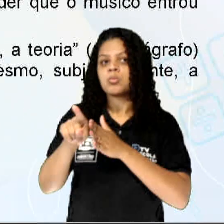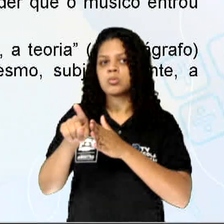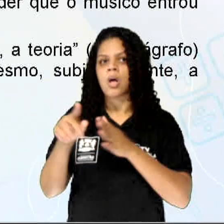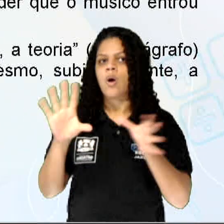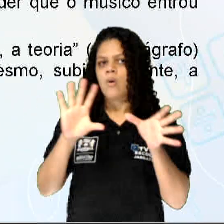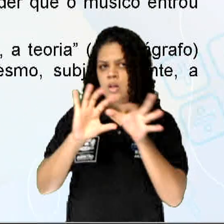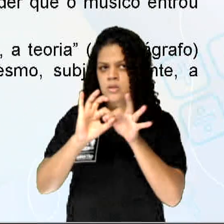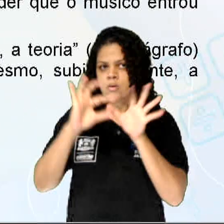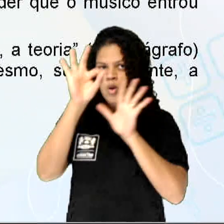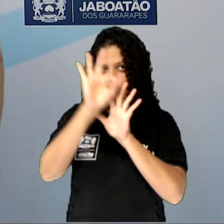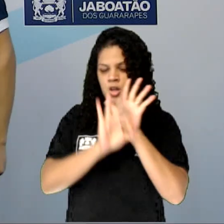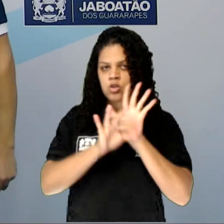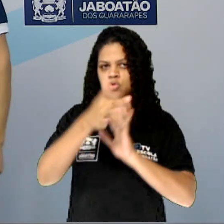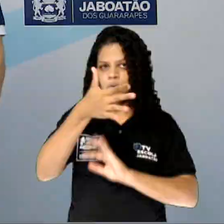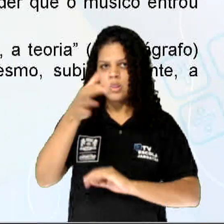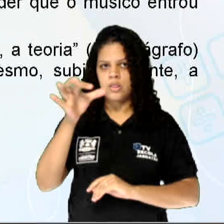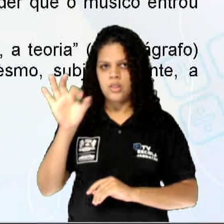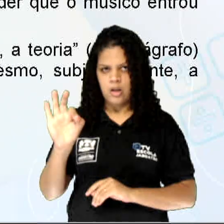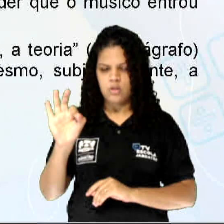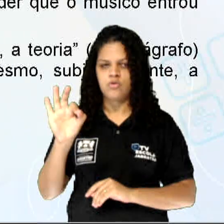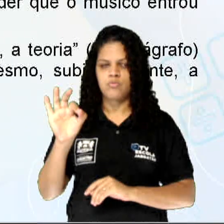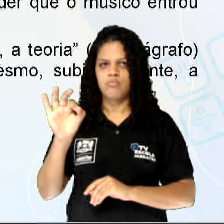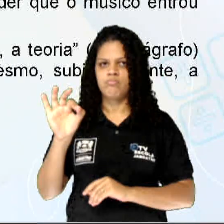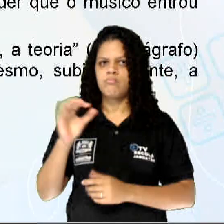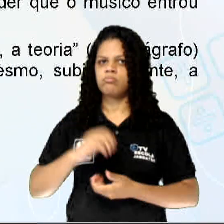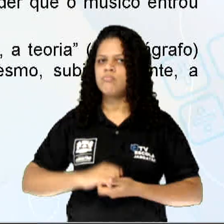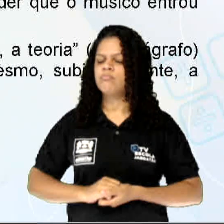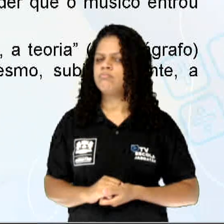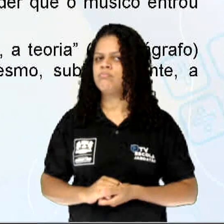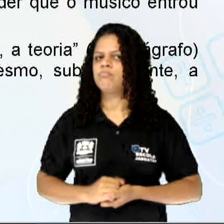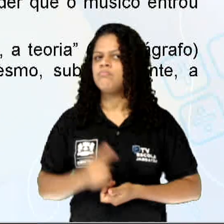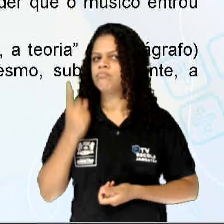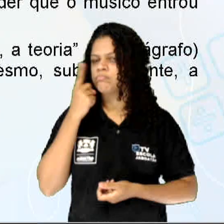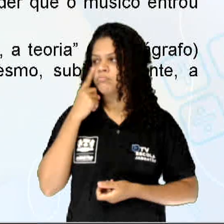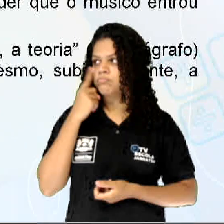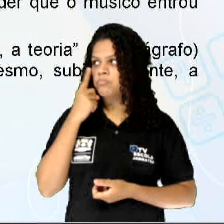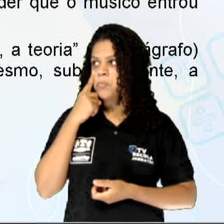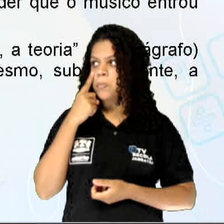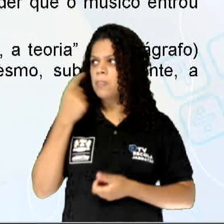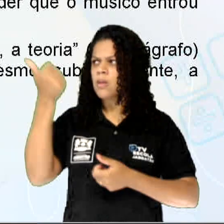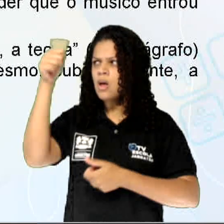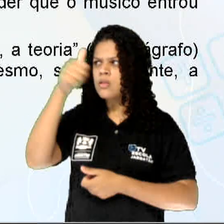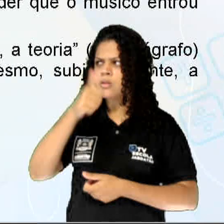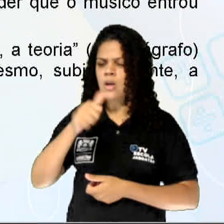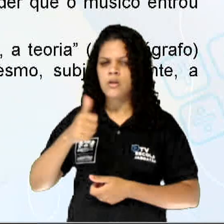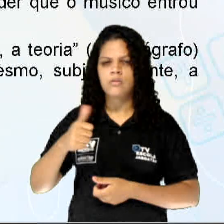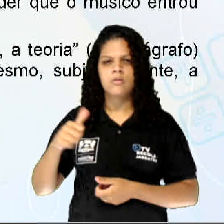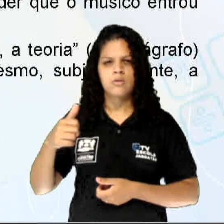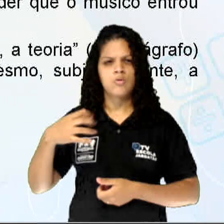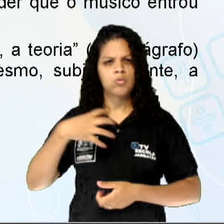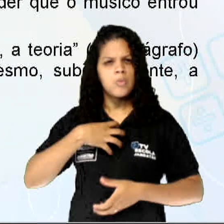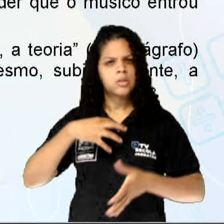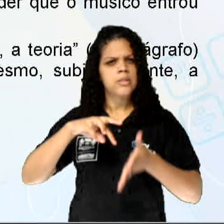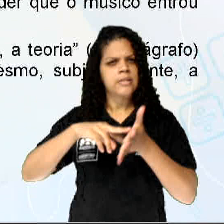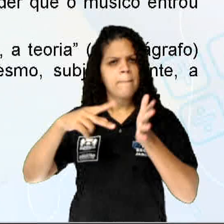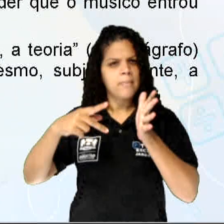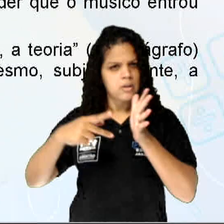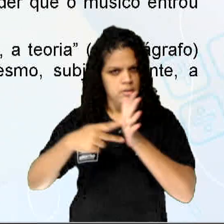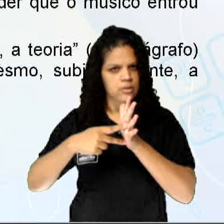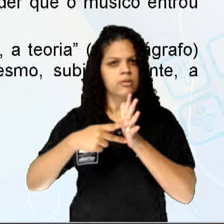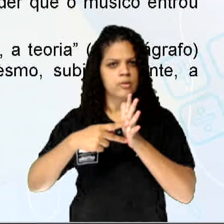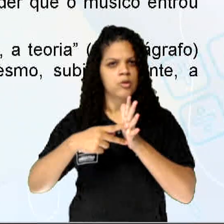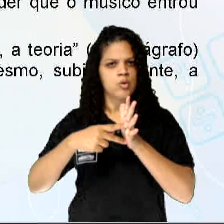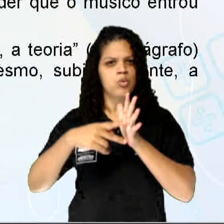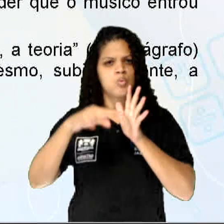10. Olha aí na tua tela, acompanha comigo. Vamos lá. A análise dos aspectos semânticos do texto 7 permite-nos